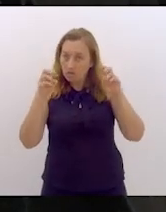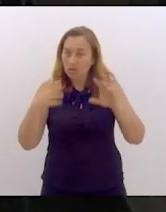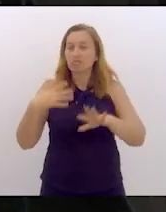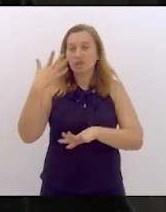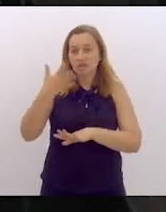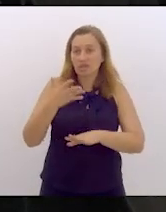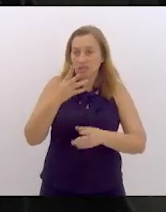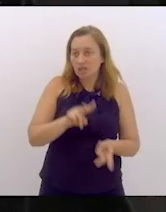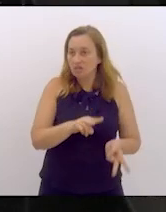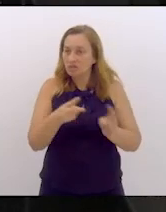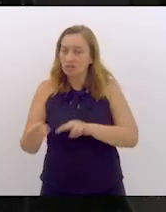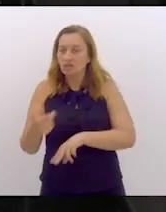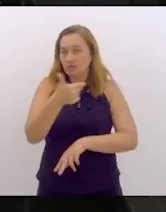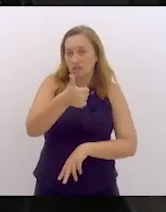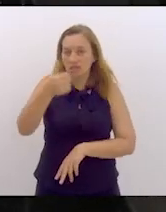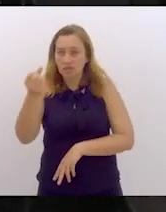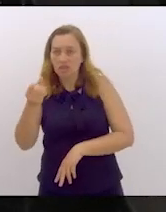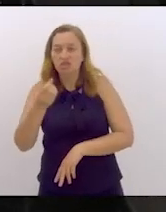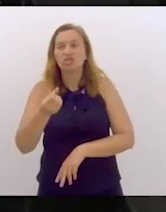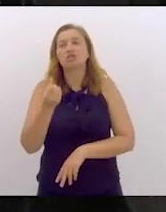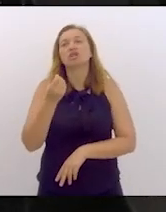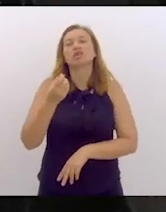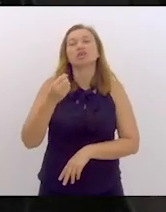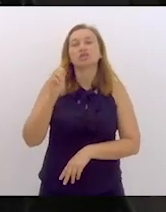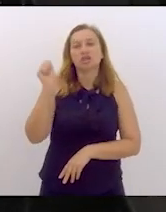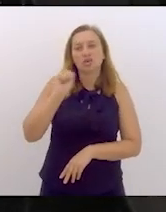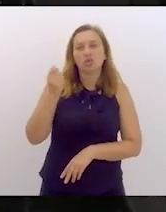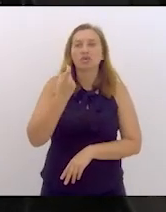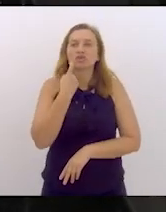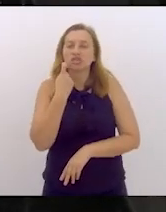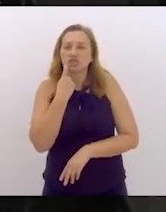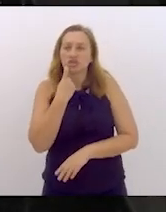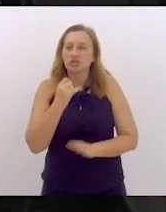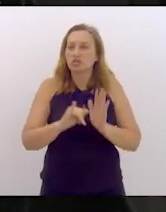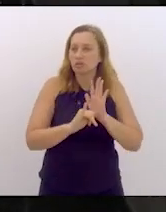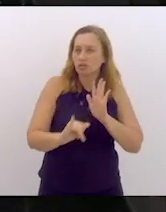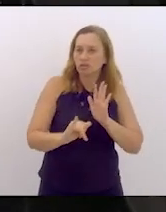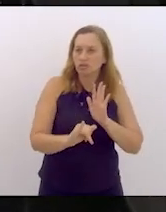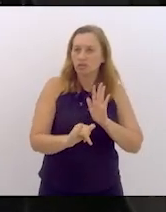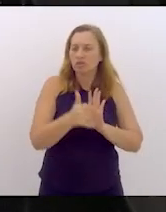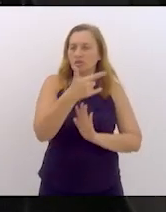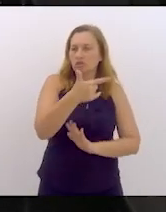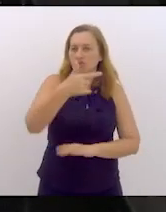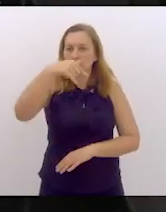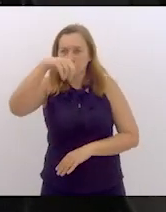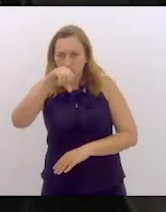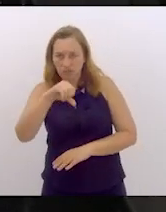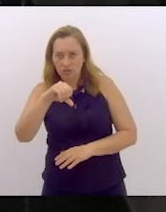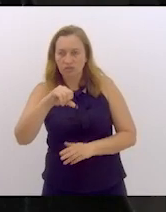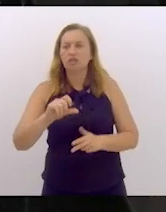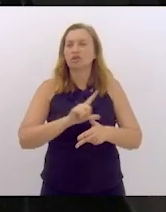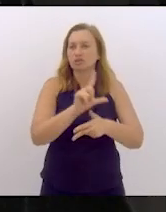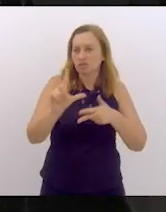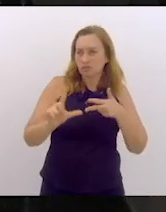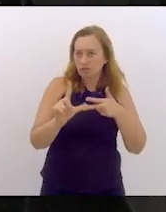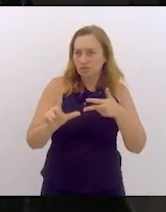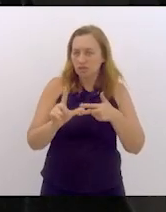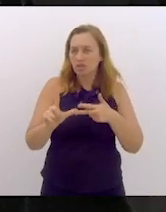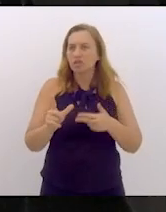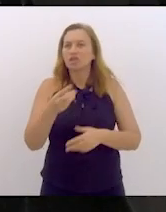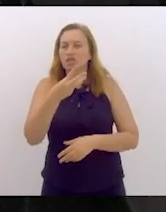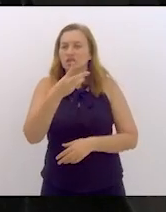mensagem a pena sim 26 de agosto era uma sexta-feira foi publicada no Diário Oficial do Legislativo na segunda-feira